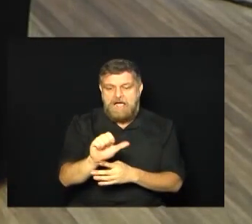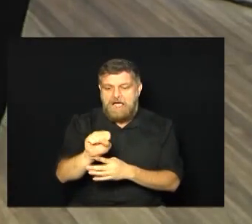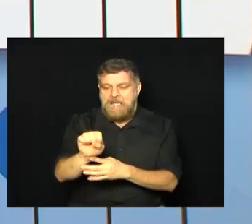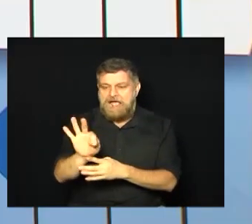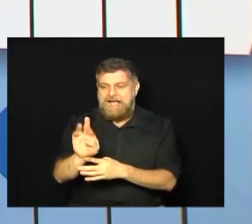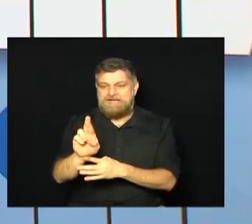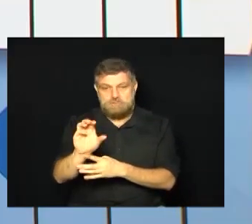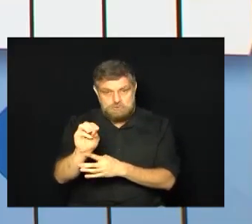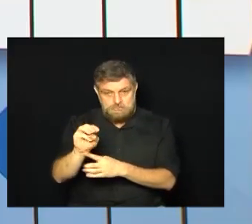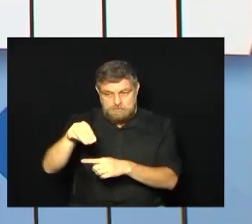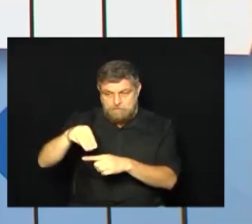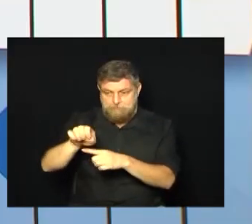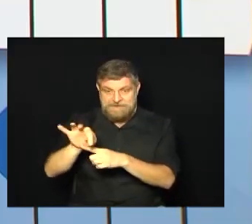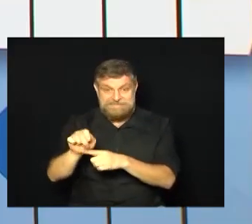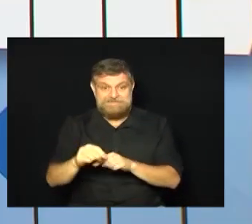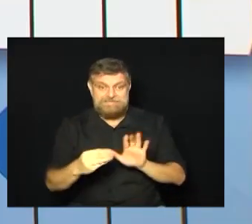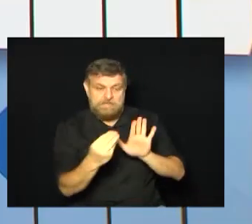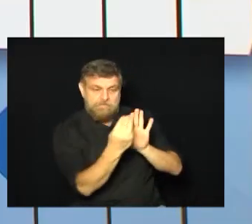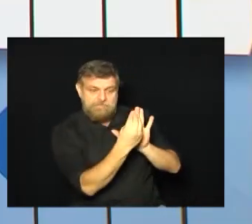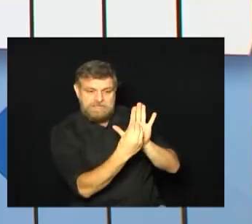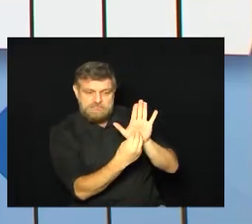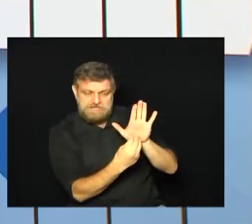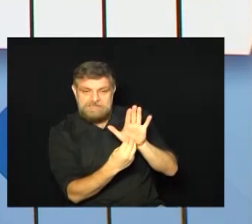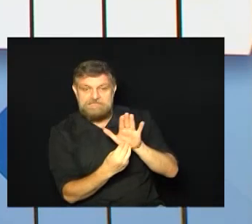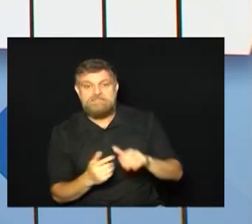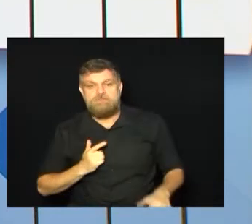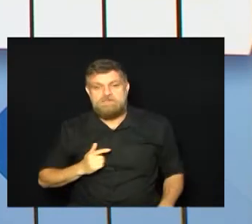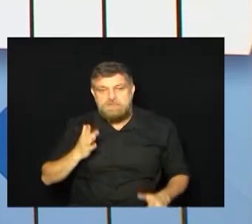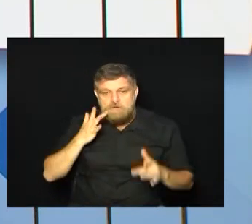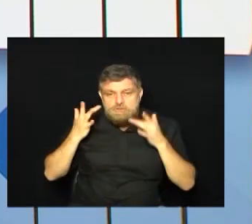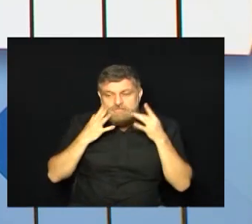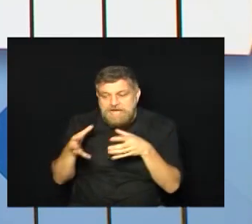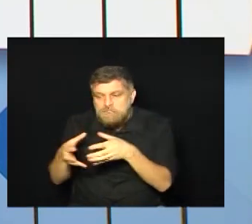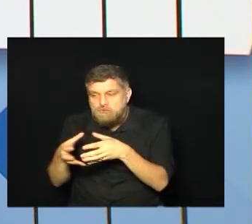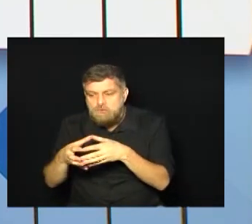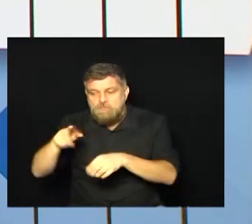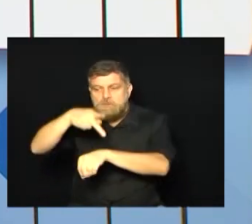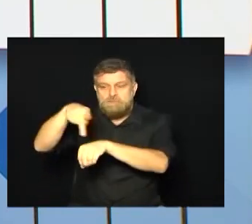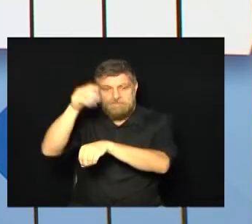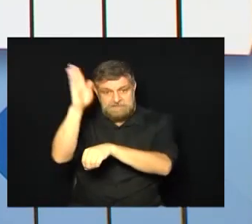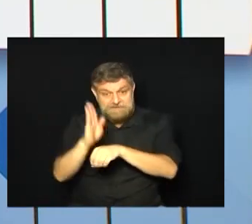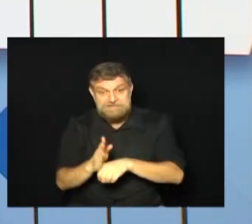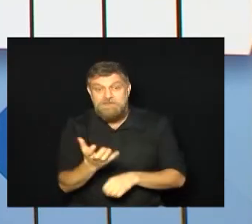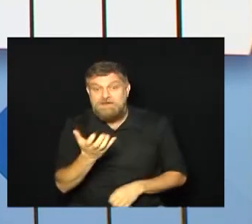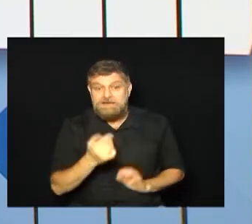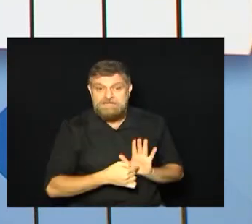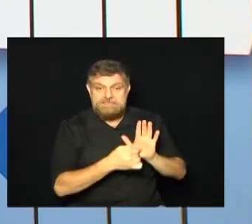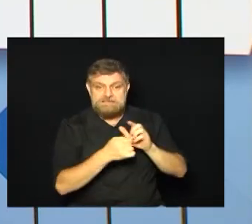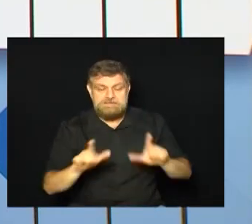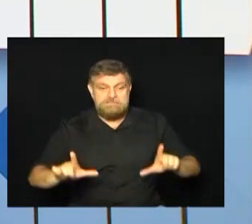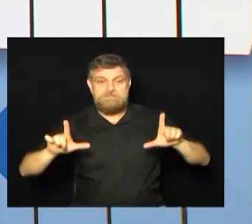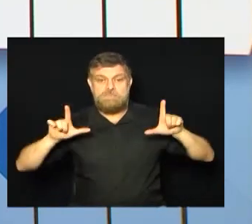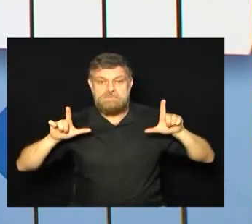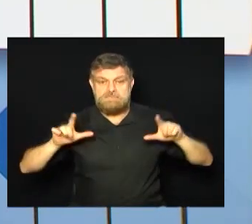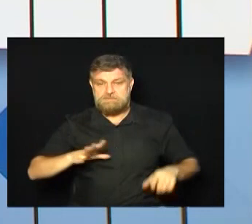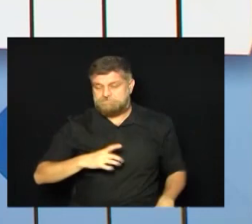uma agenda. Então, a gente tem companhias aqui da cidade, da região e até do país que queiram se apresentar em Campinas. Olha,